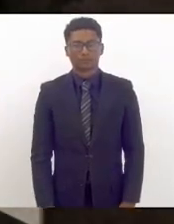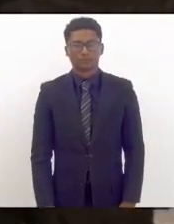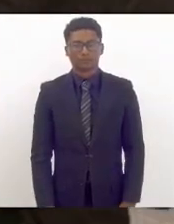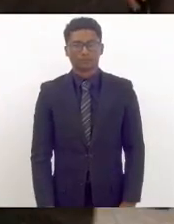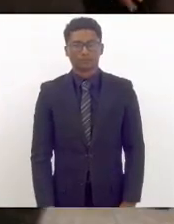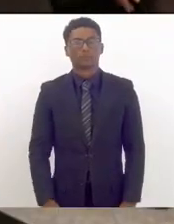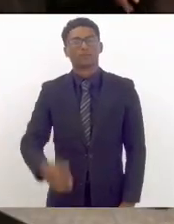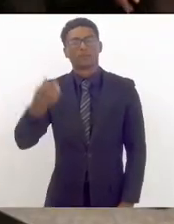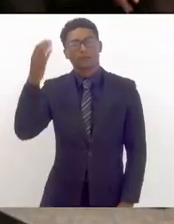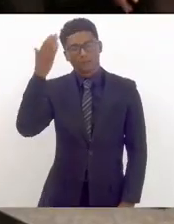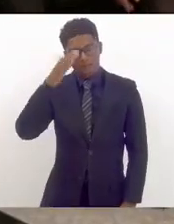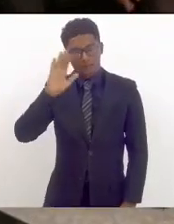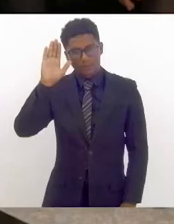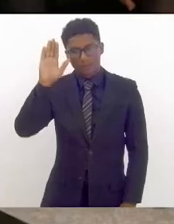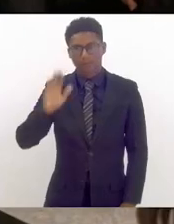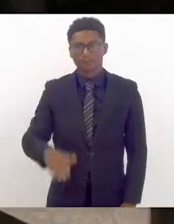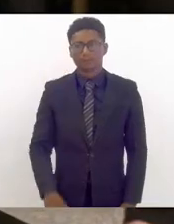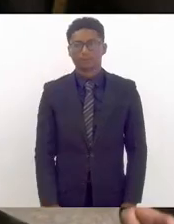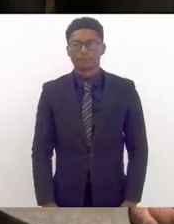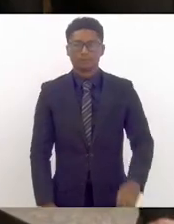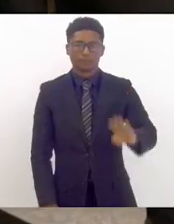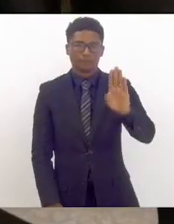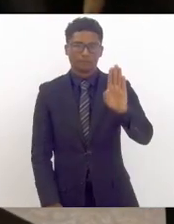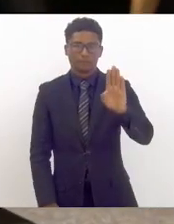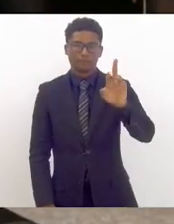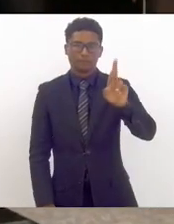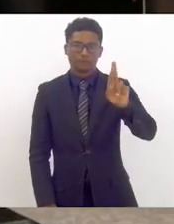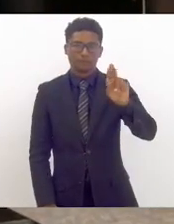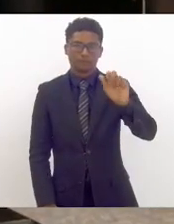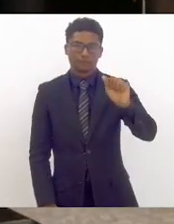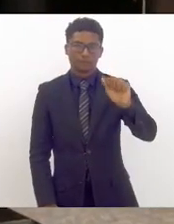Assim o prometo. Brazão.